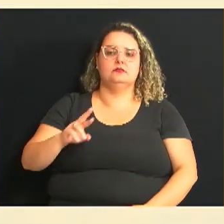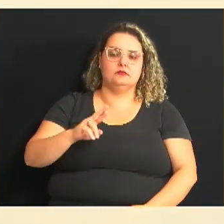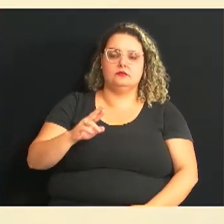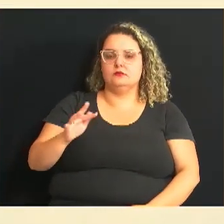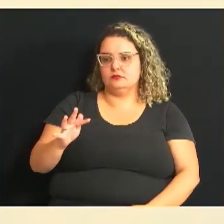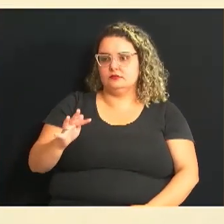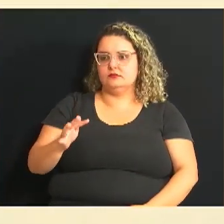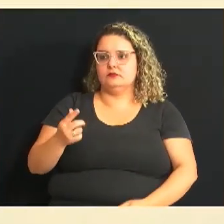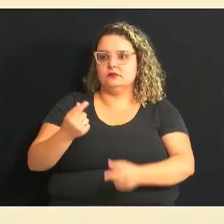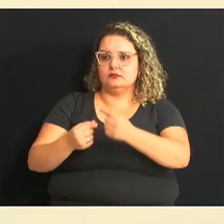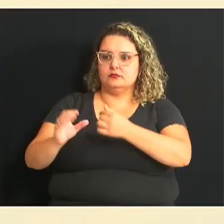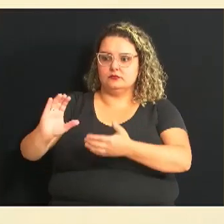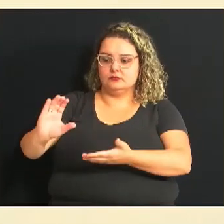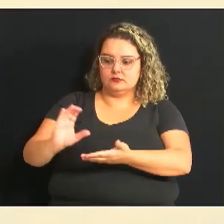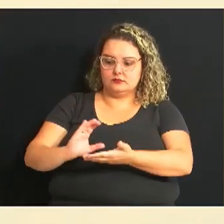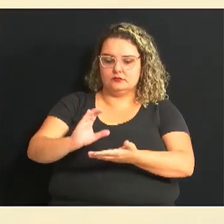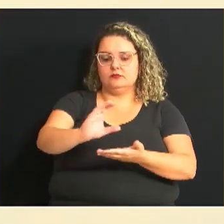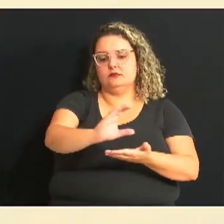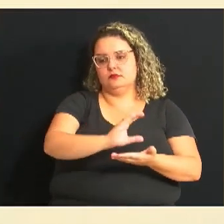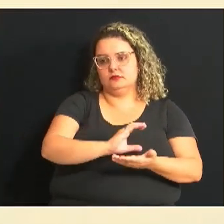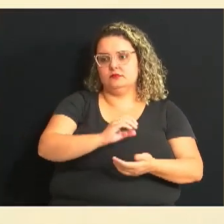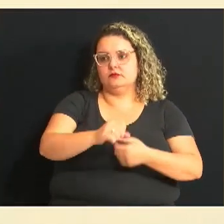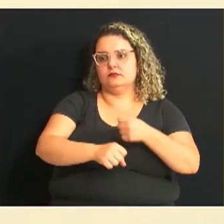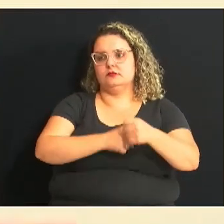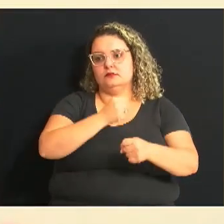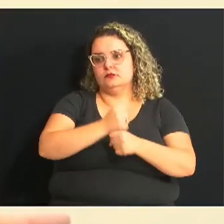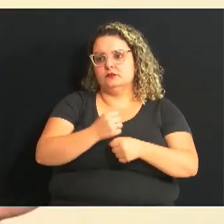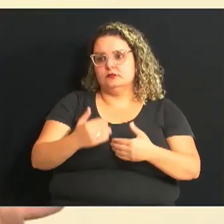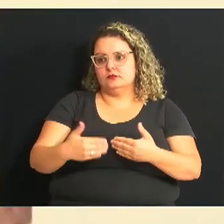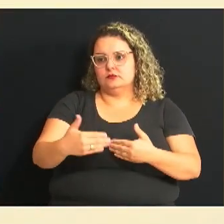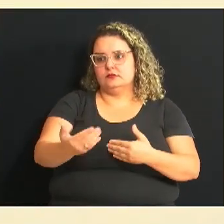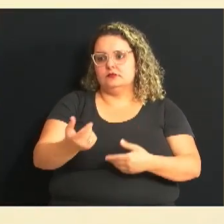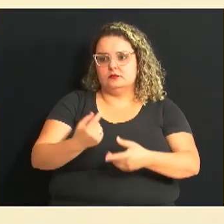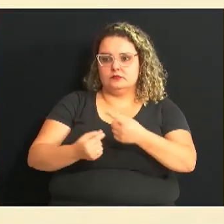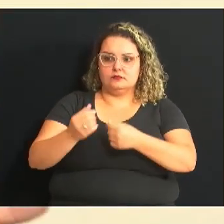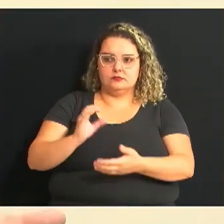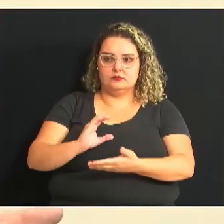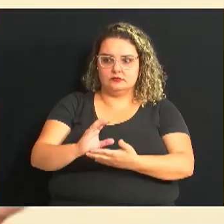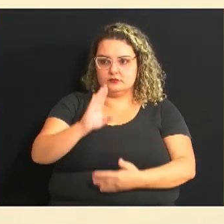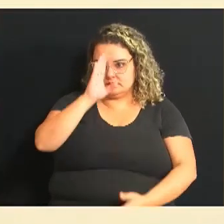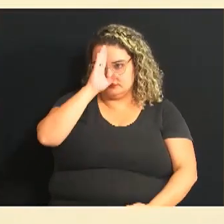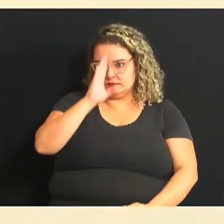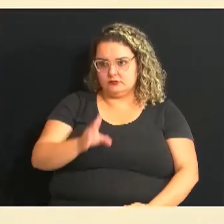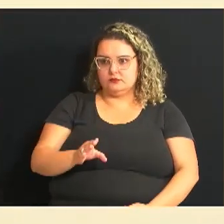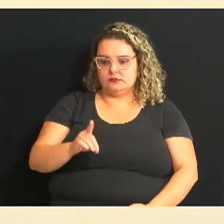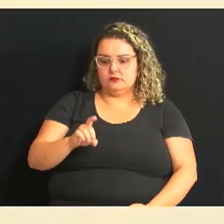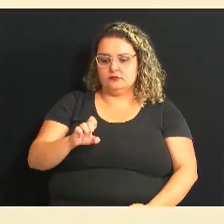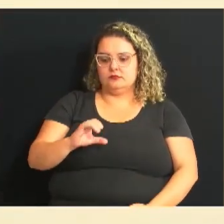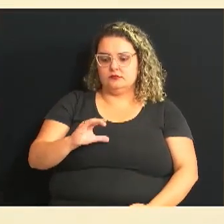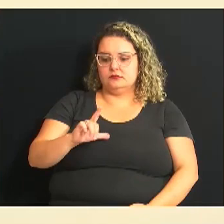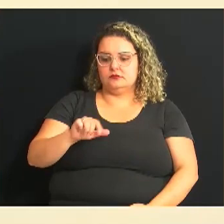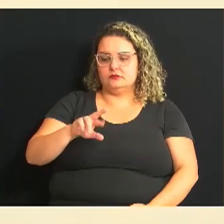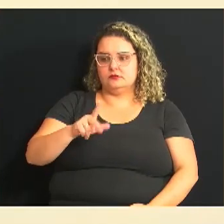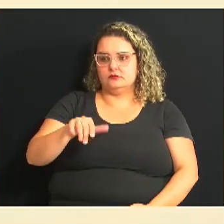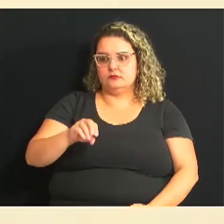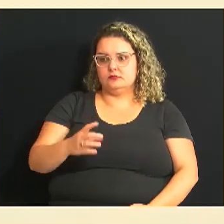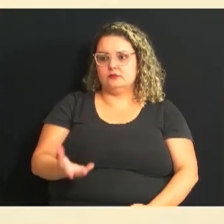para nós anualmente, né, as destinações feitas diretamente na declaração. Então nós